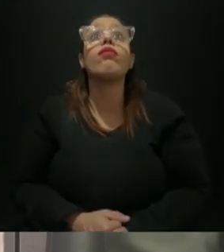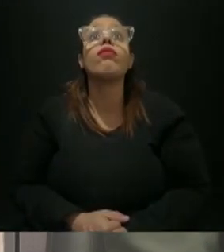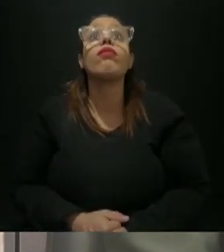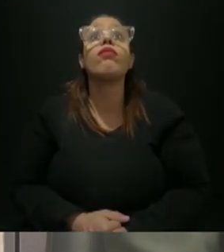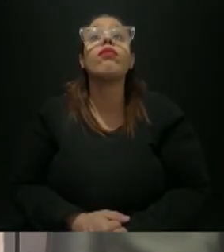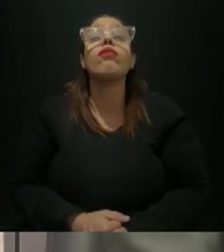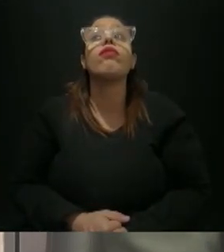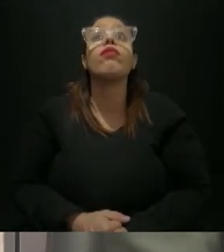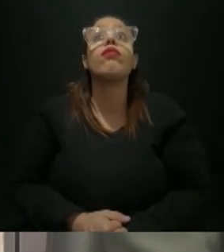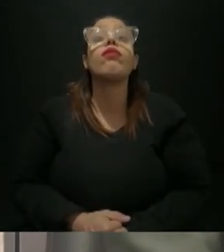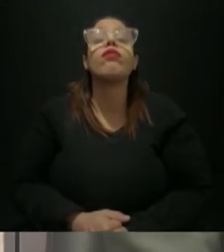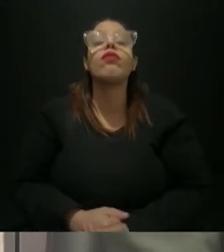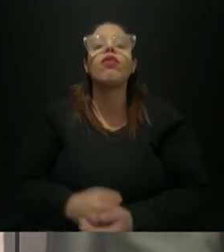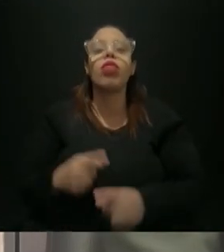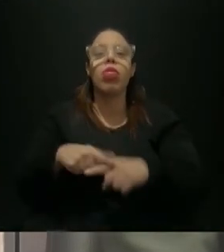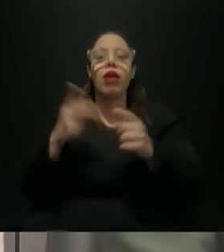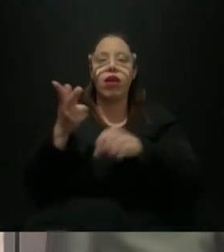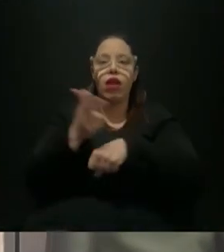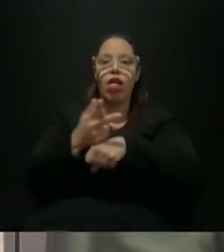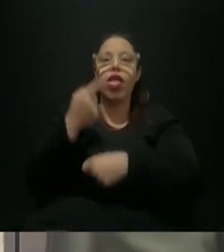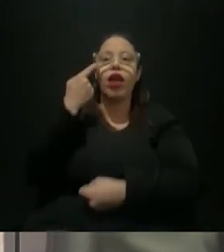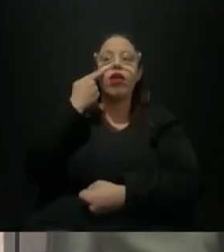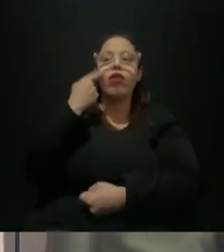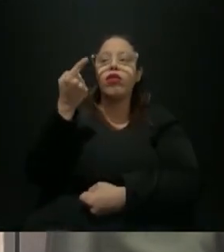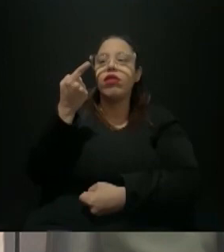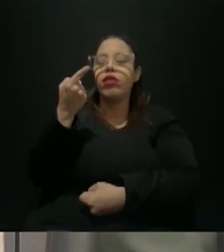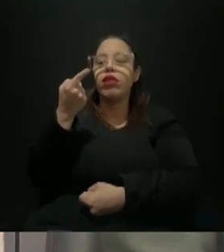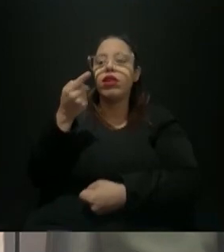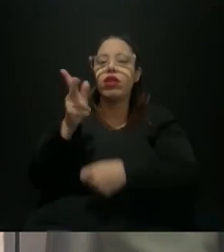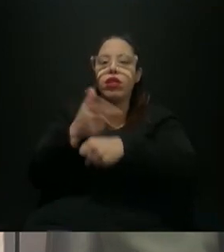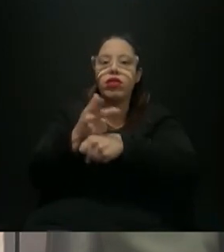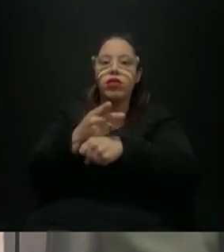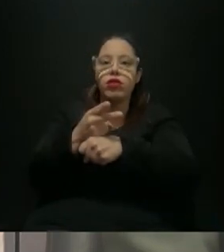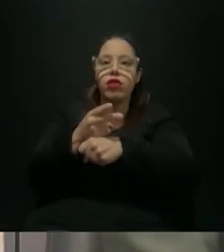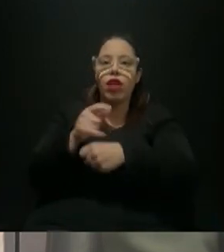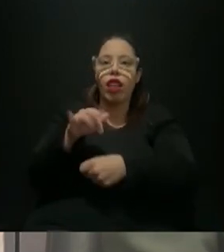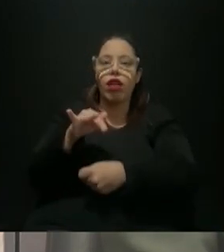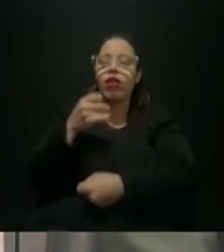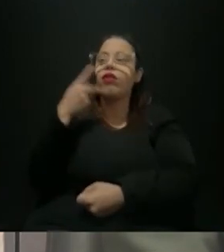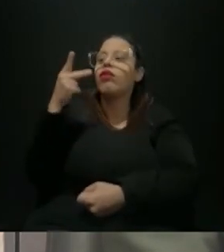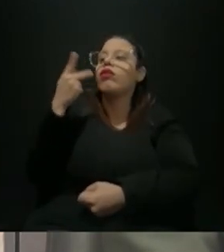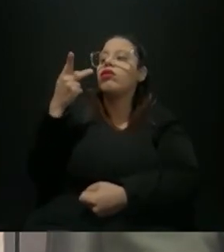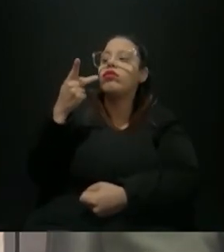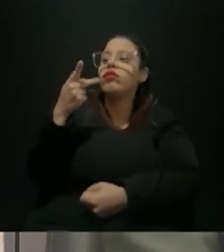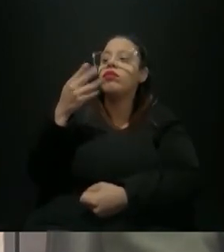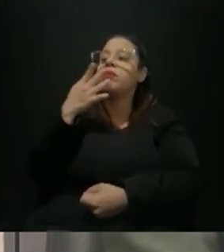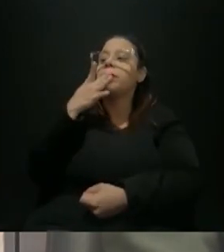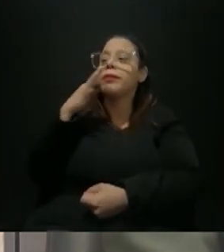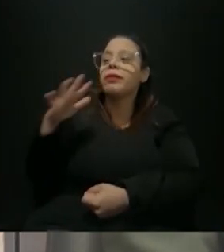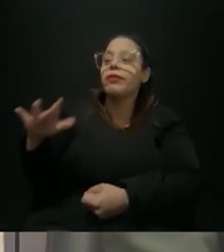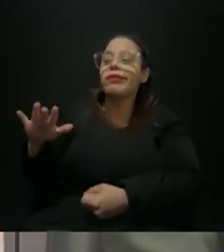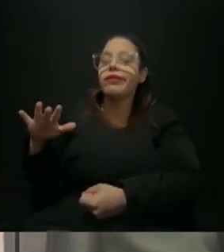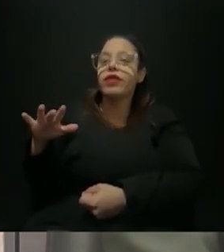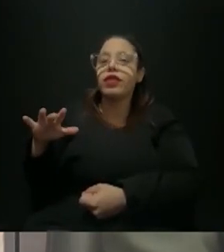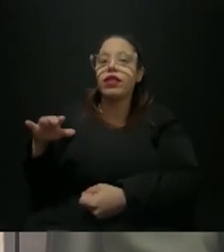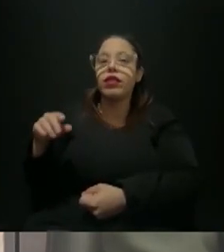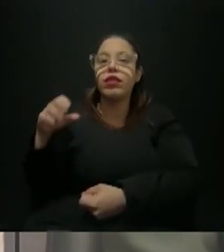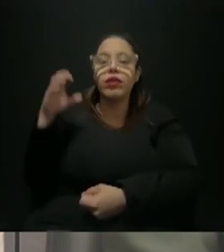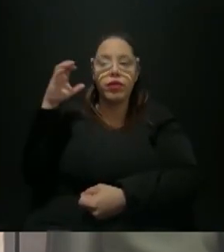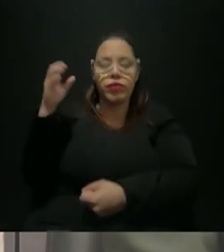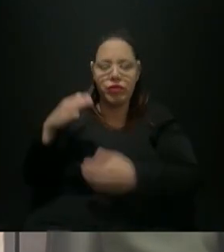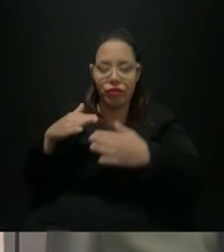retomando o vídeo, que acho que as pessoas viram o vídeo, sim, que até o Einstein fala que a criança é o maior cientista do universo, né?